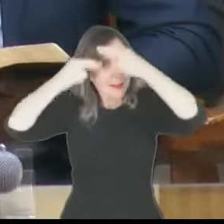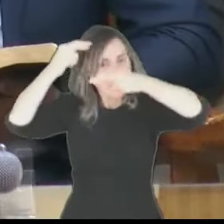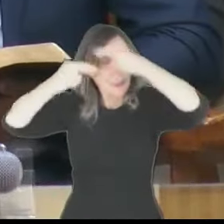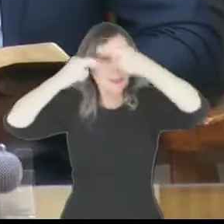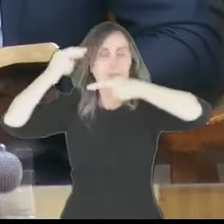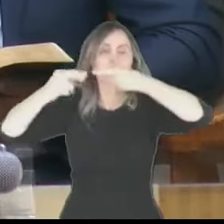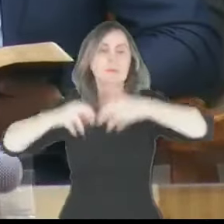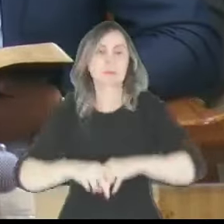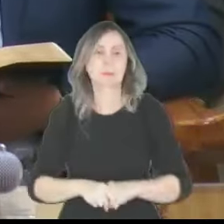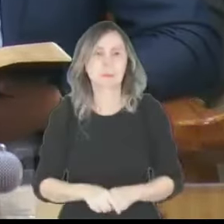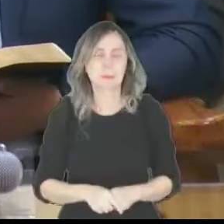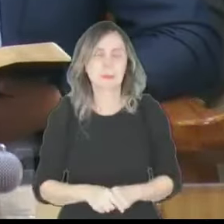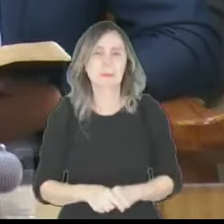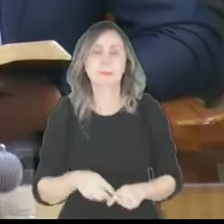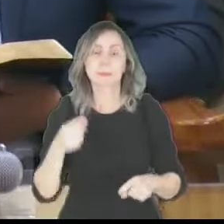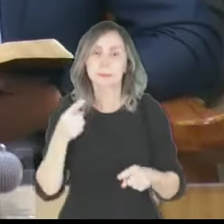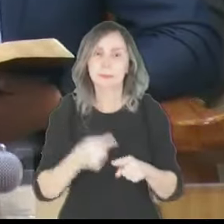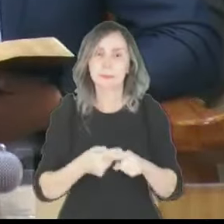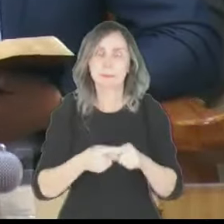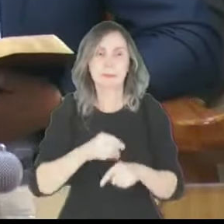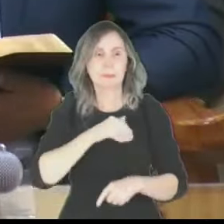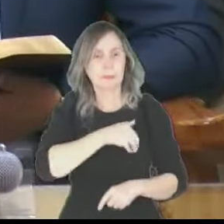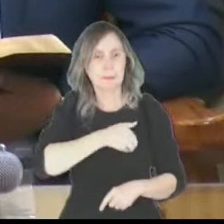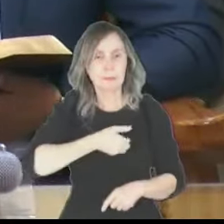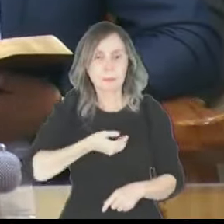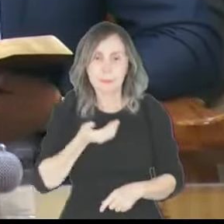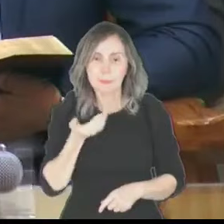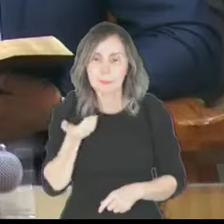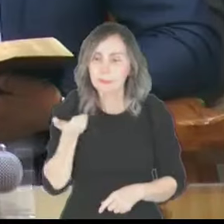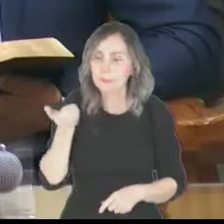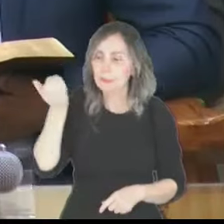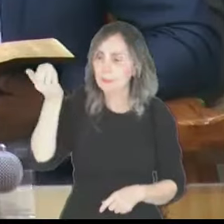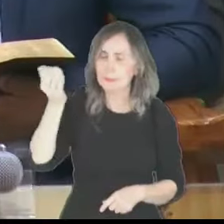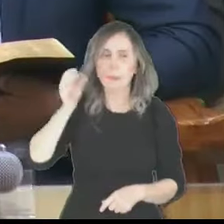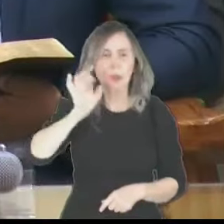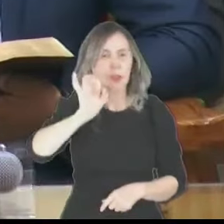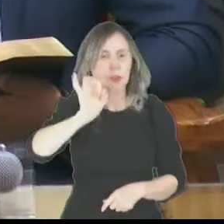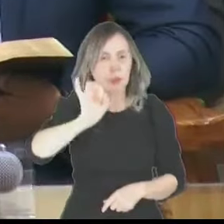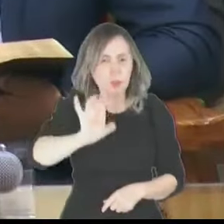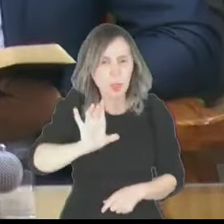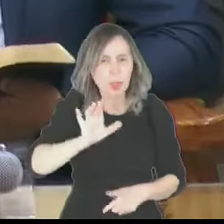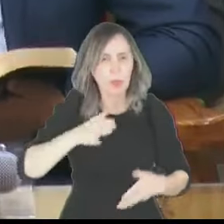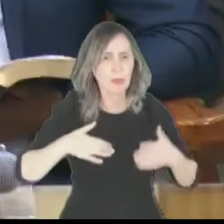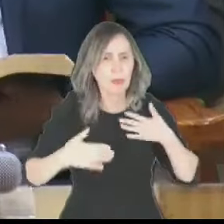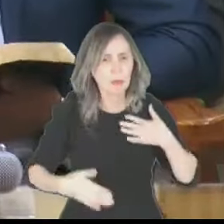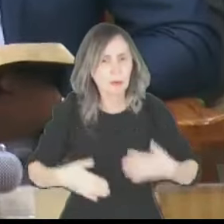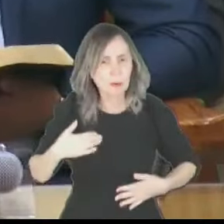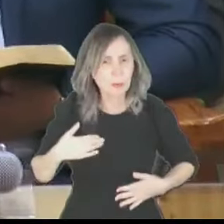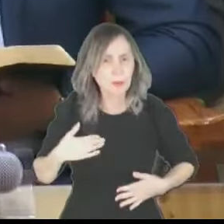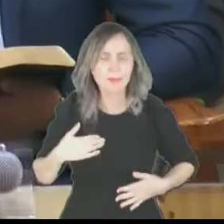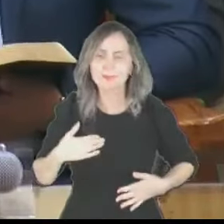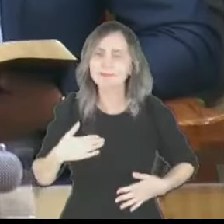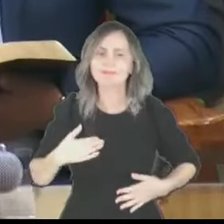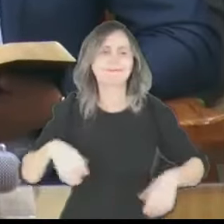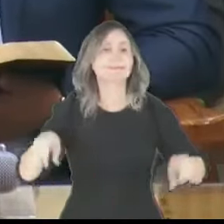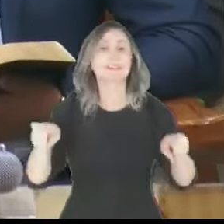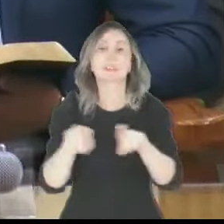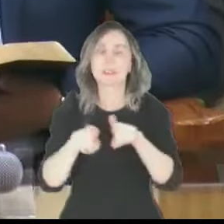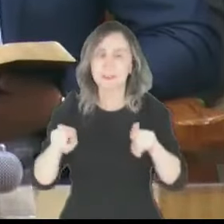Porque a consagração A Deus Não é apenas A consagração Do corpo Mas é também A consagração Da mente